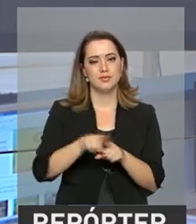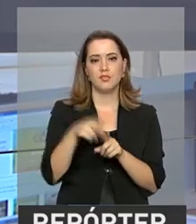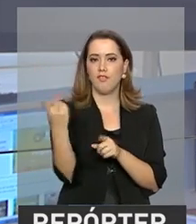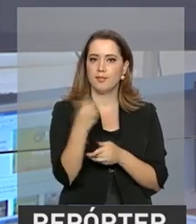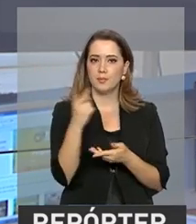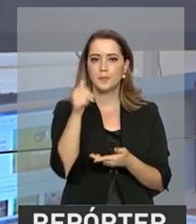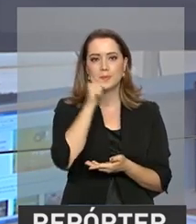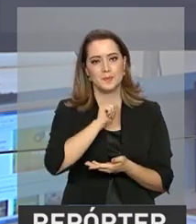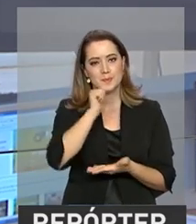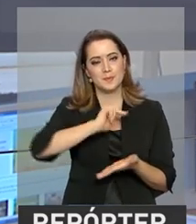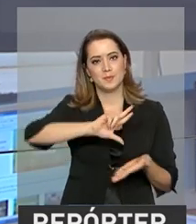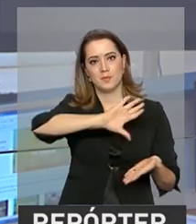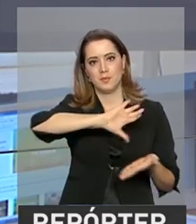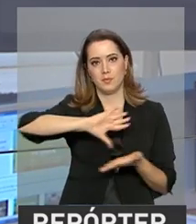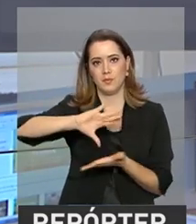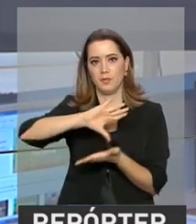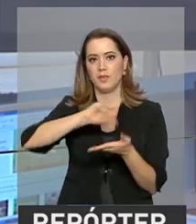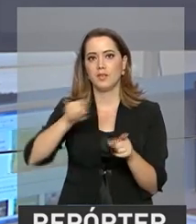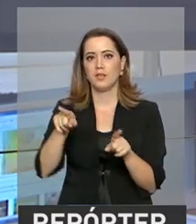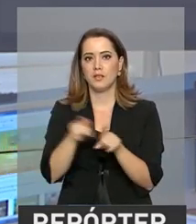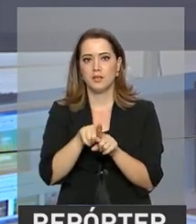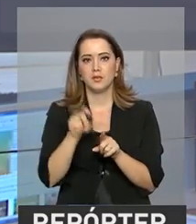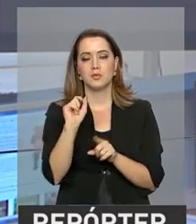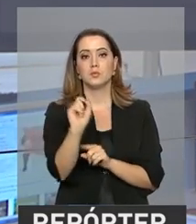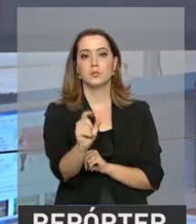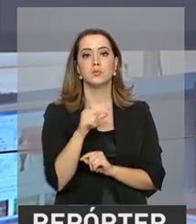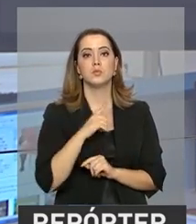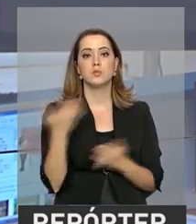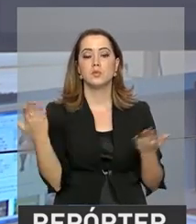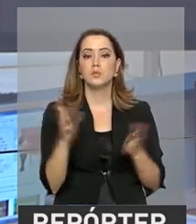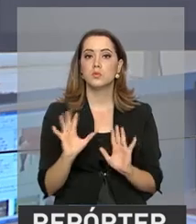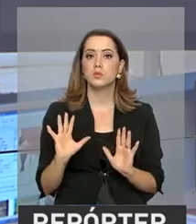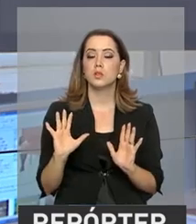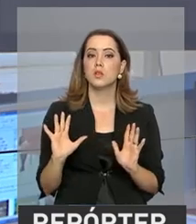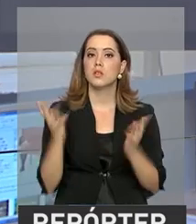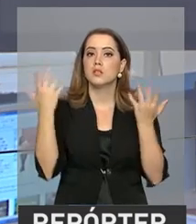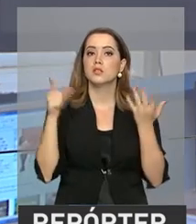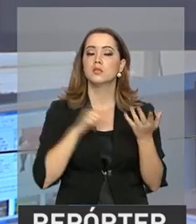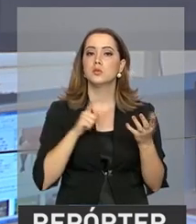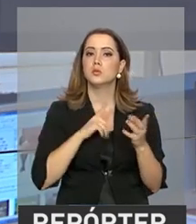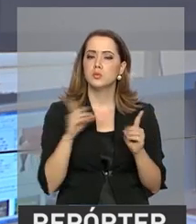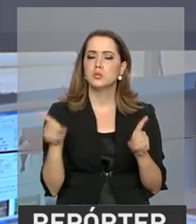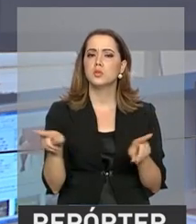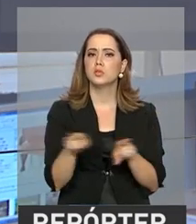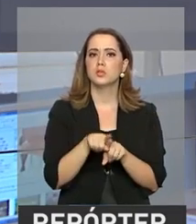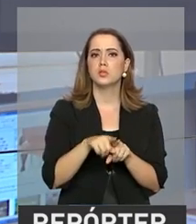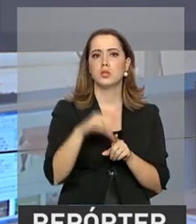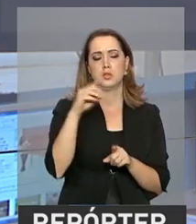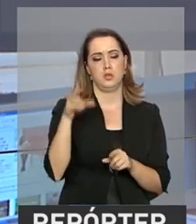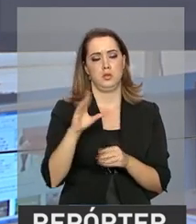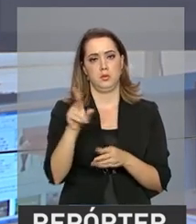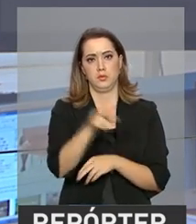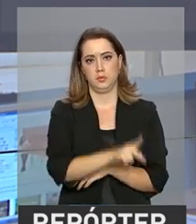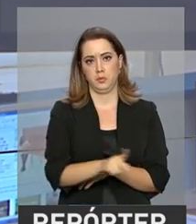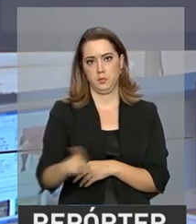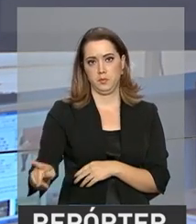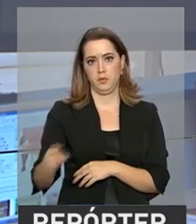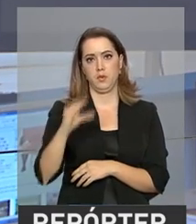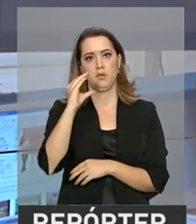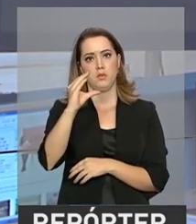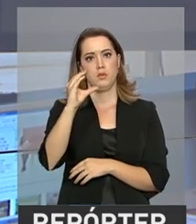caen kunzi e Martina grael a cerimônia contou com a presença do presidente do comitê Olímpico brasileiro Carlos Artur